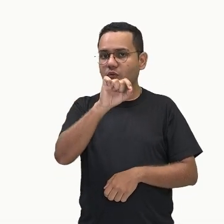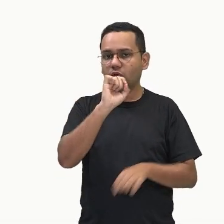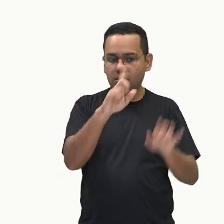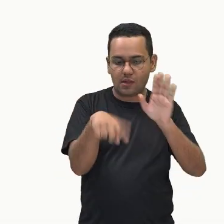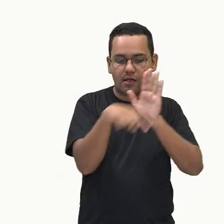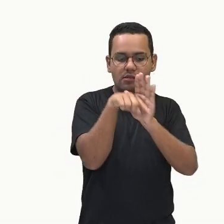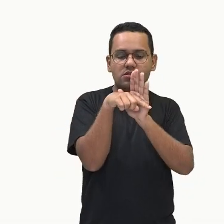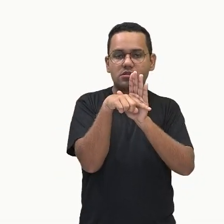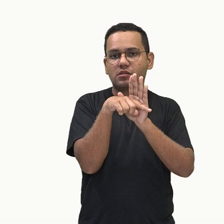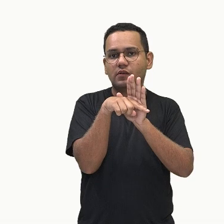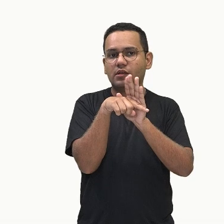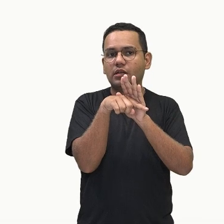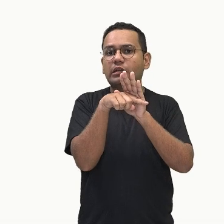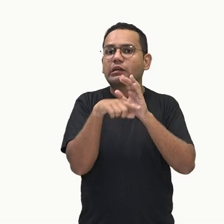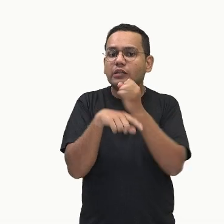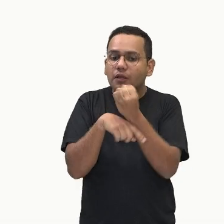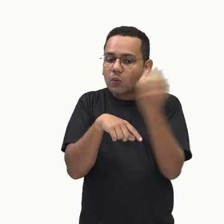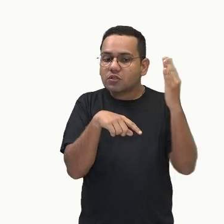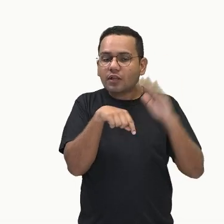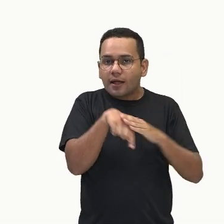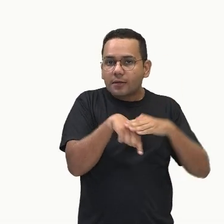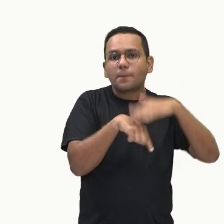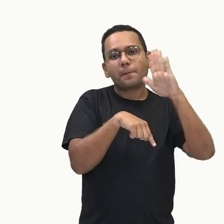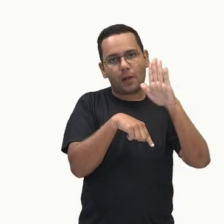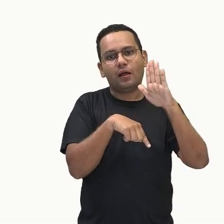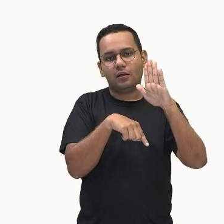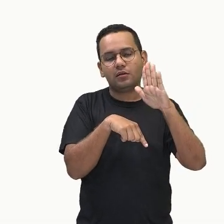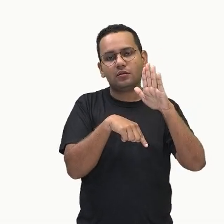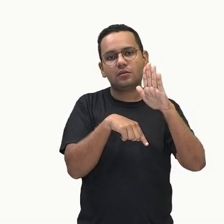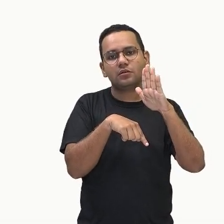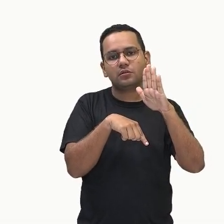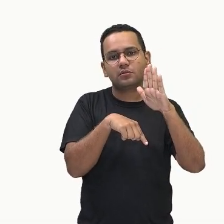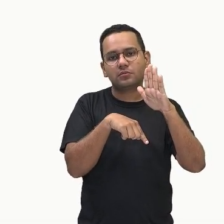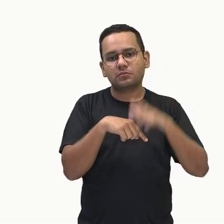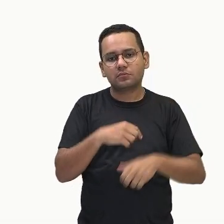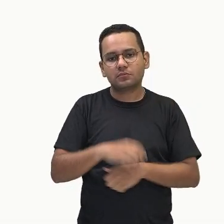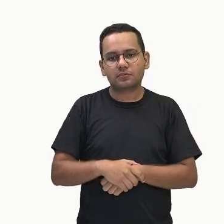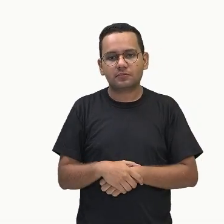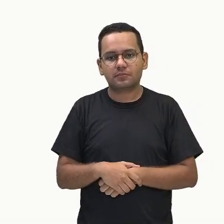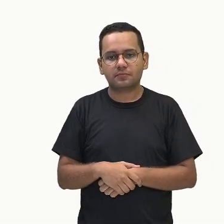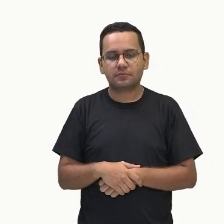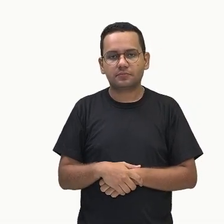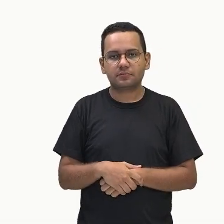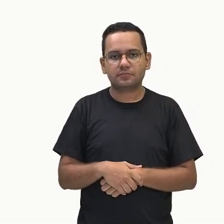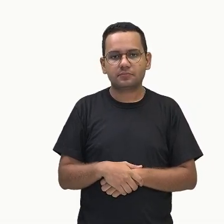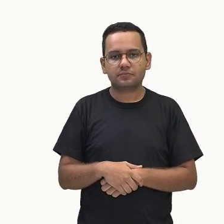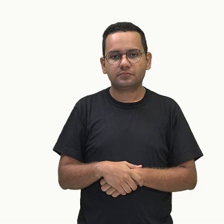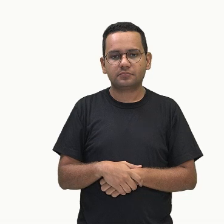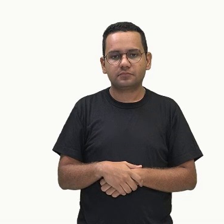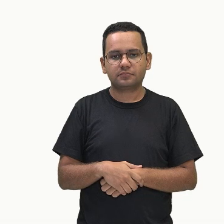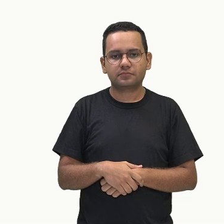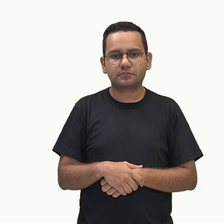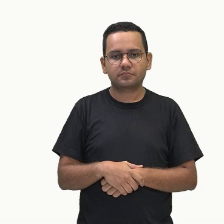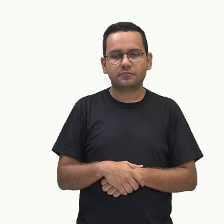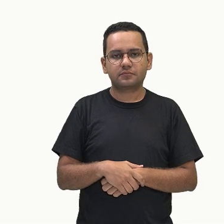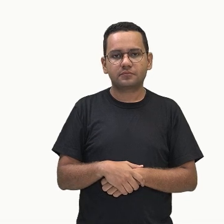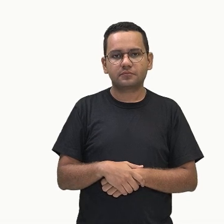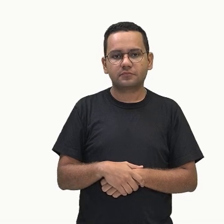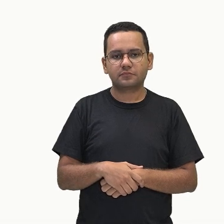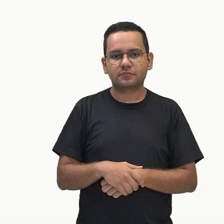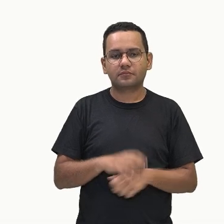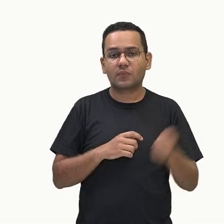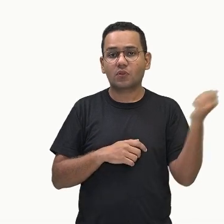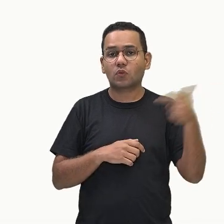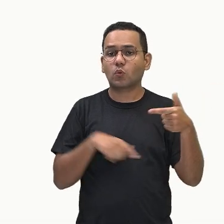que ele vai ter mais elétrons. Deixa eu apagar aqui. Ele terá mais elétrons